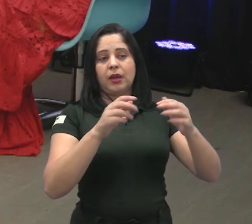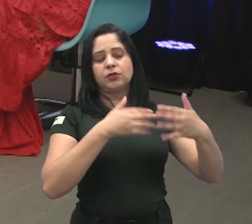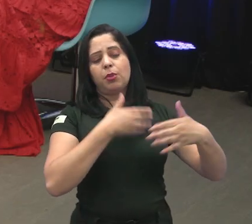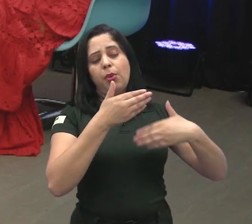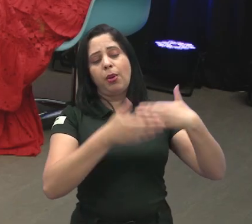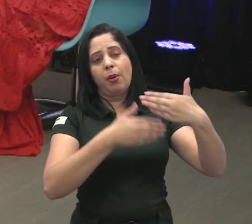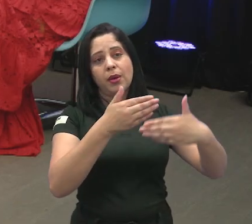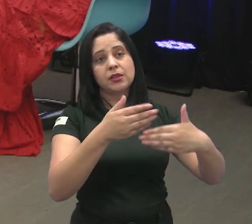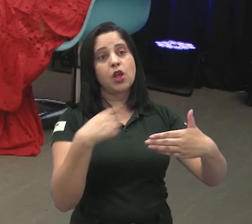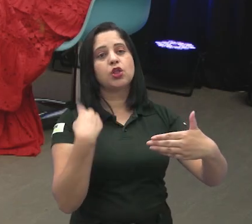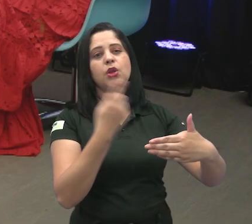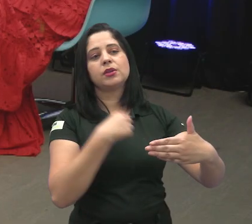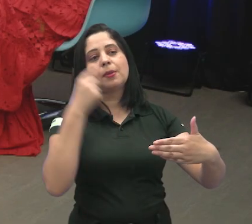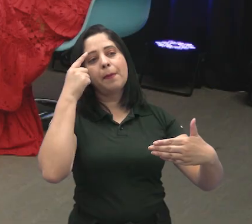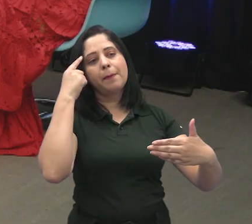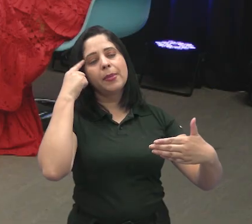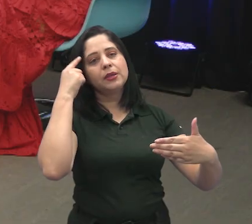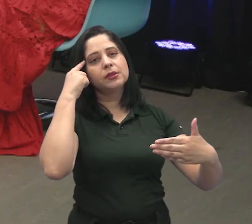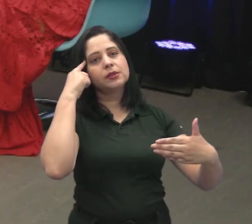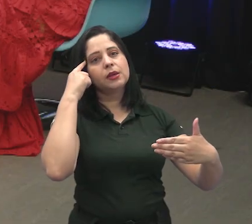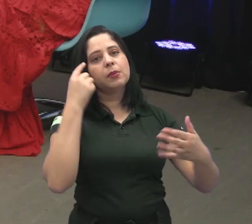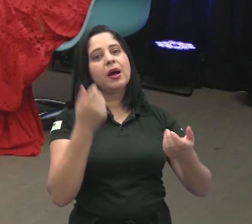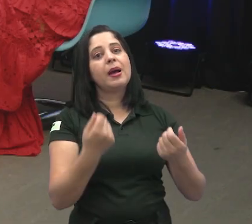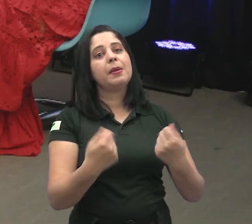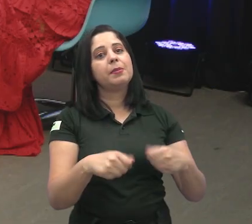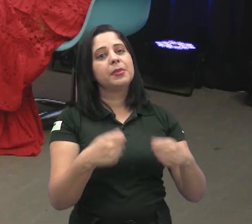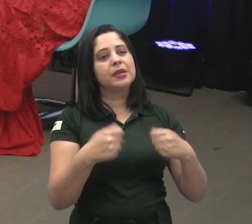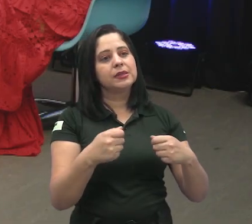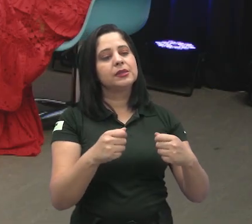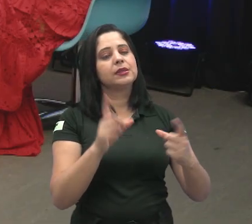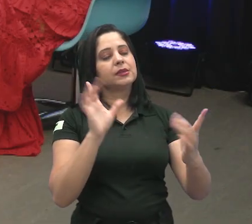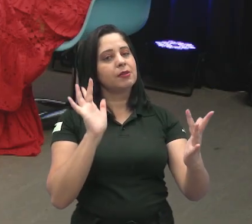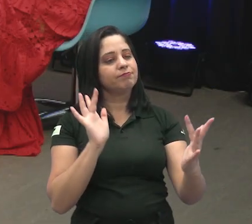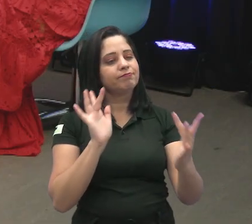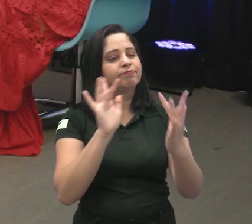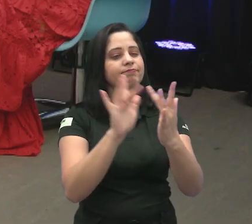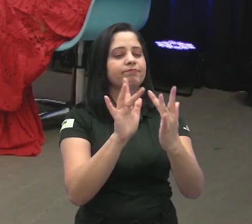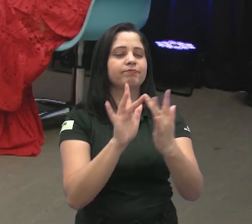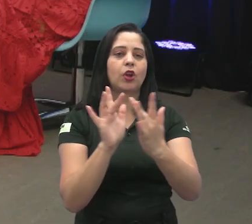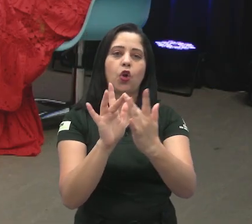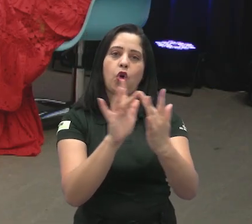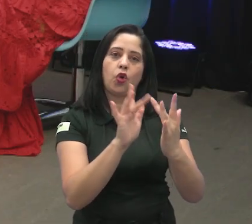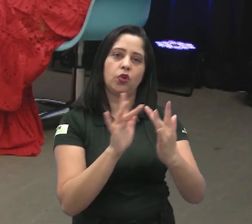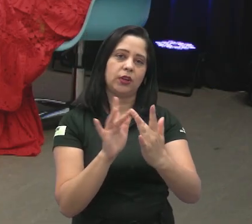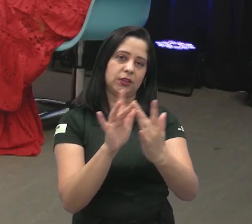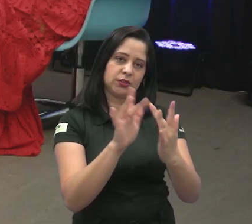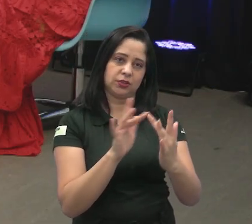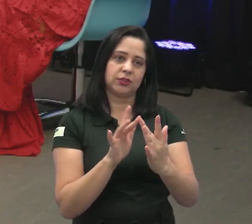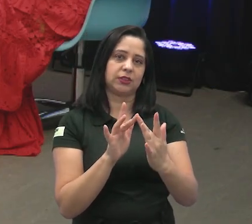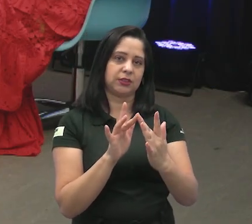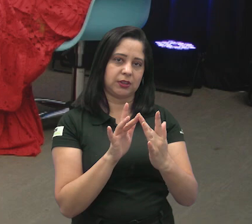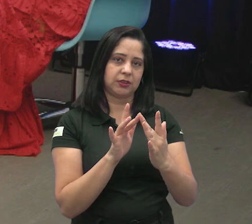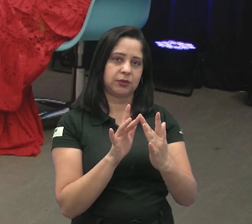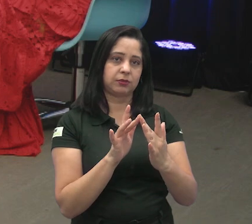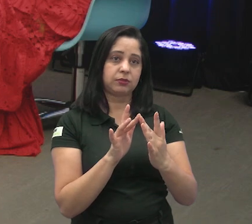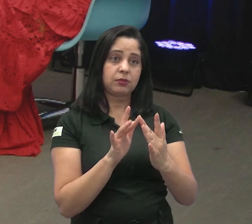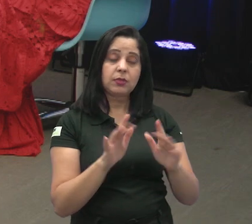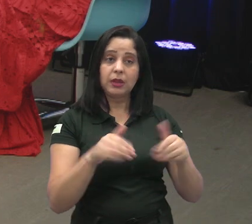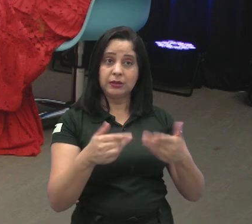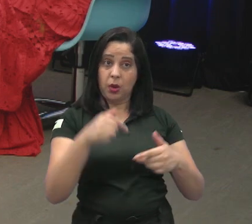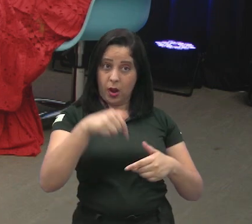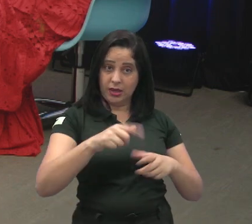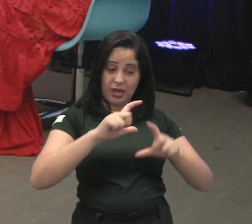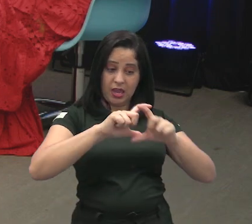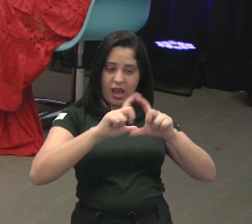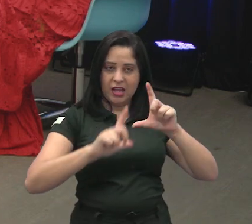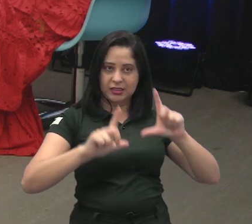que passa, a gente está tentando achar maneiras de sempre estar mais próximo. E isso se reflete na programação da TV